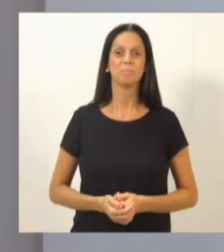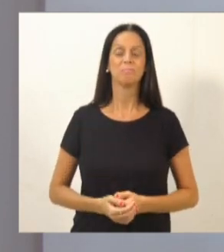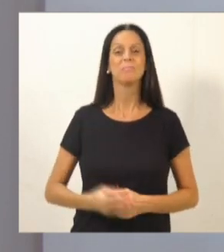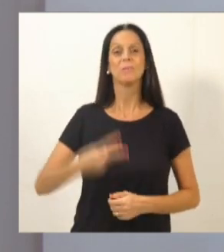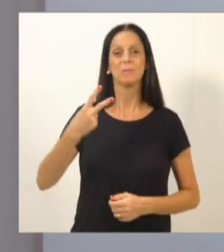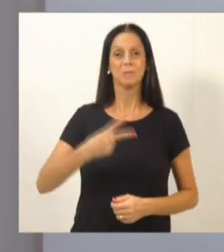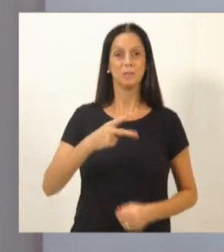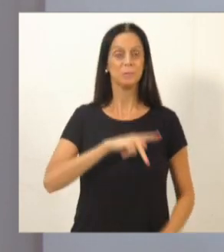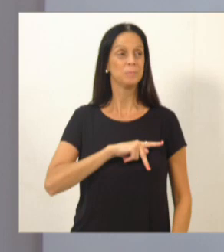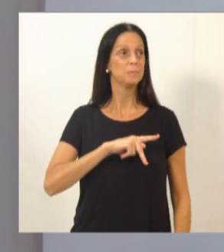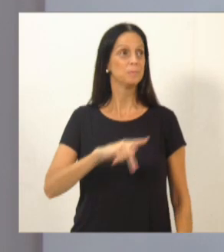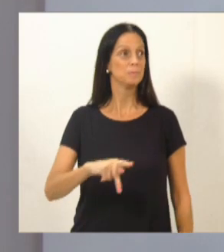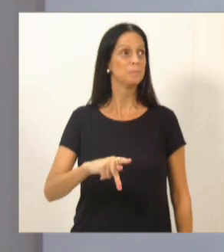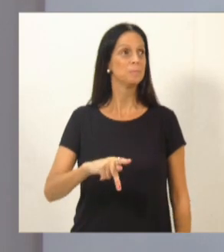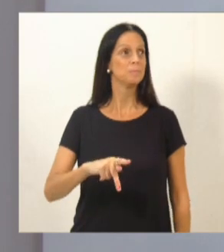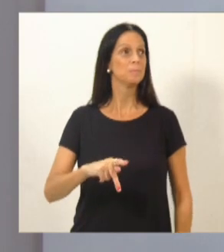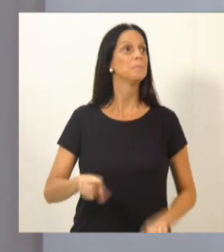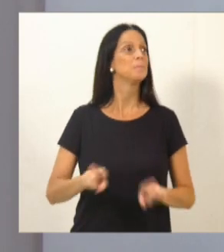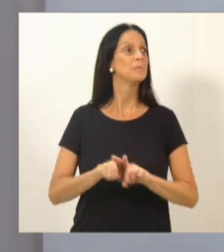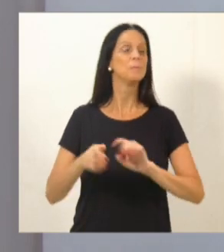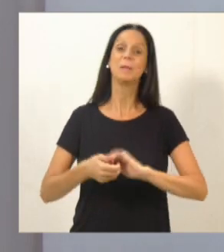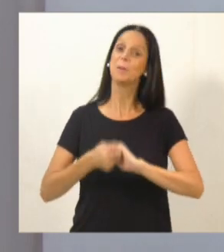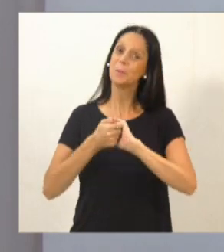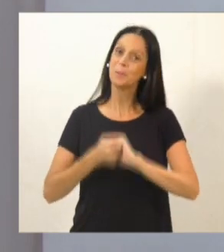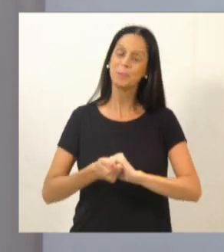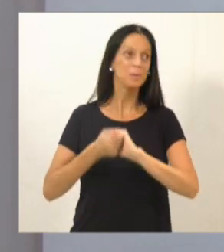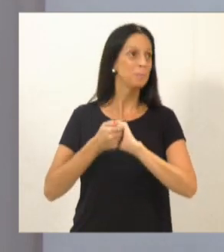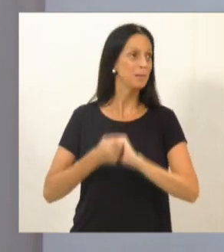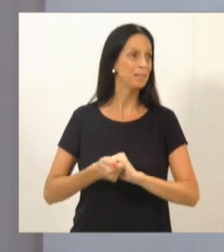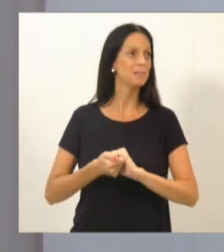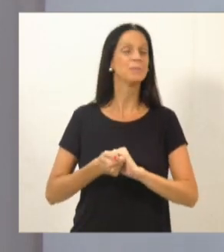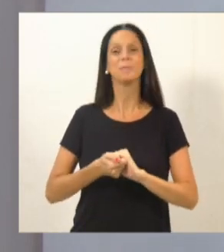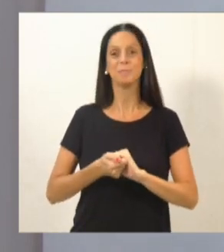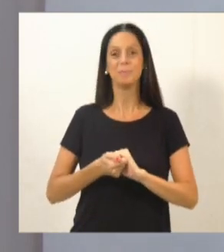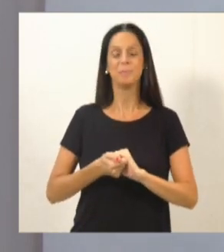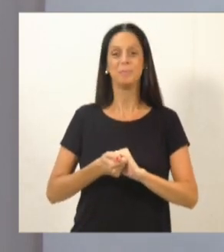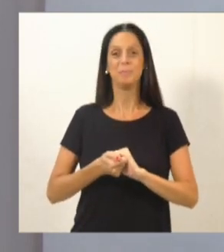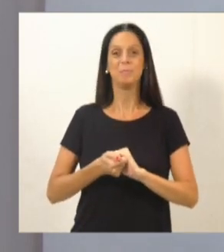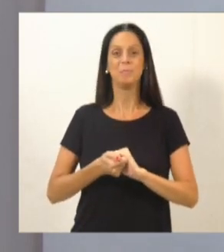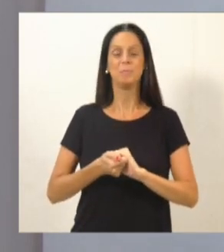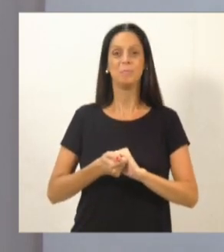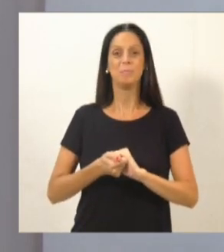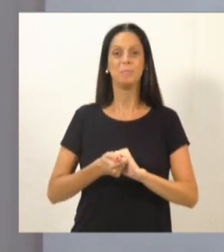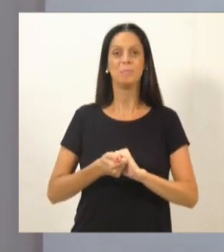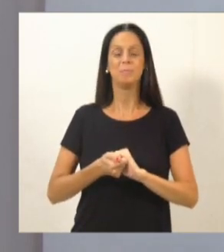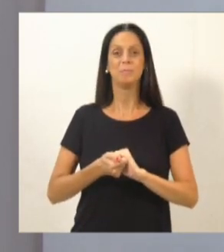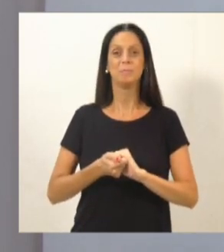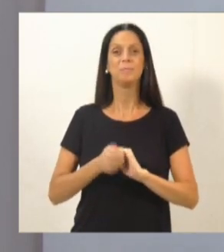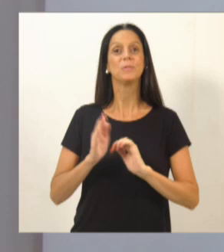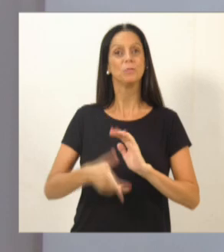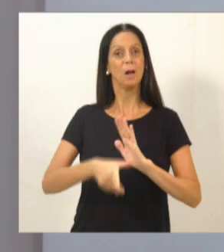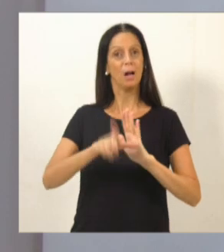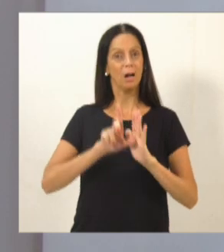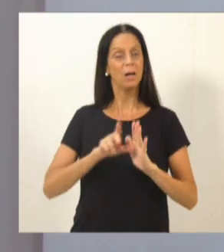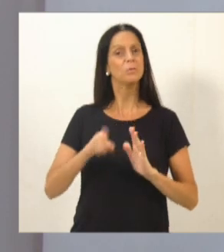vice-presidente. Ele cumprimento também pela forma como cantou o hino, de forma tão